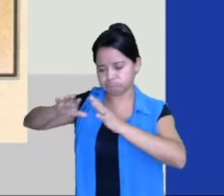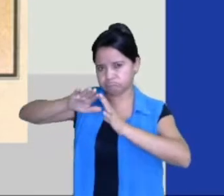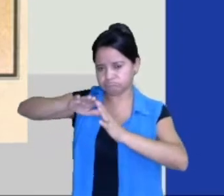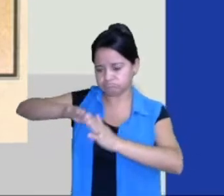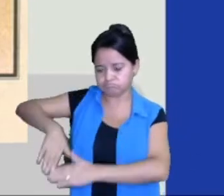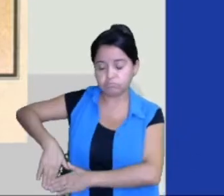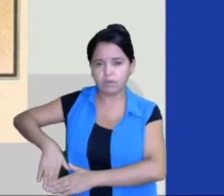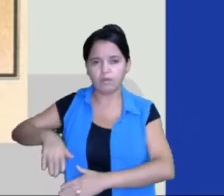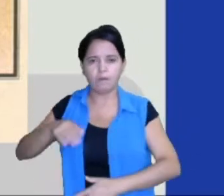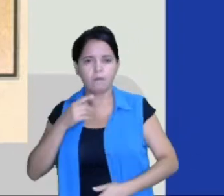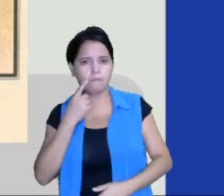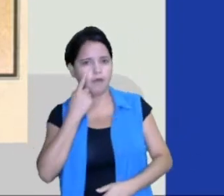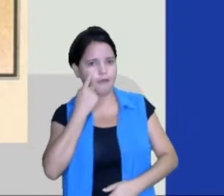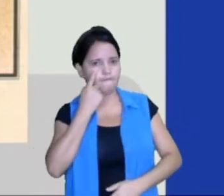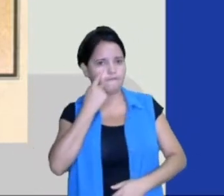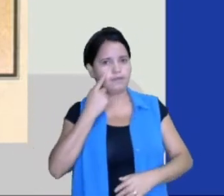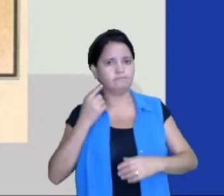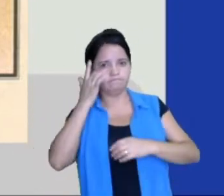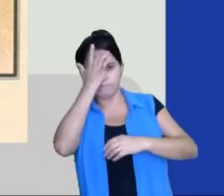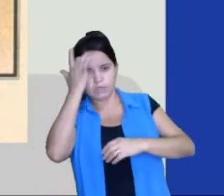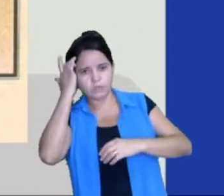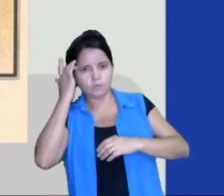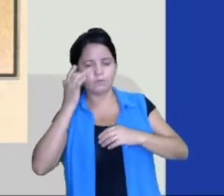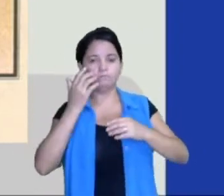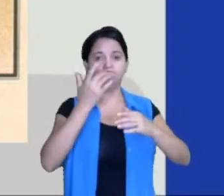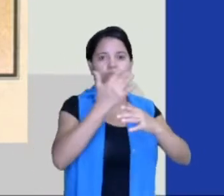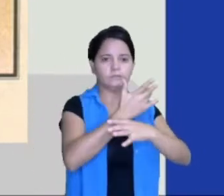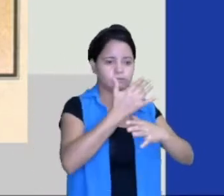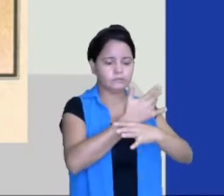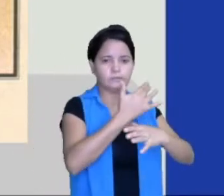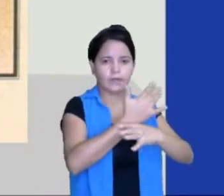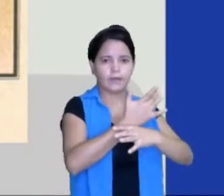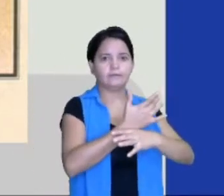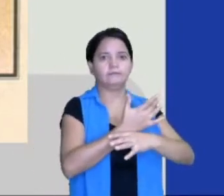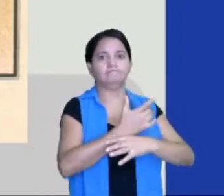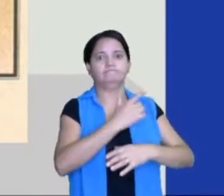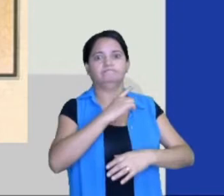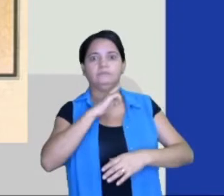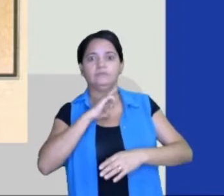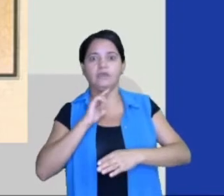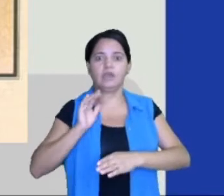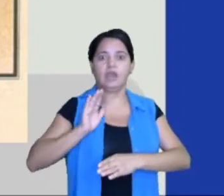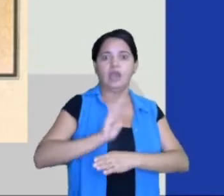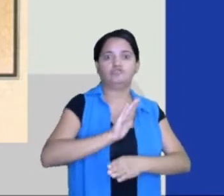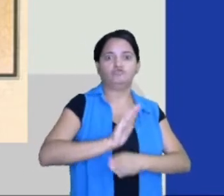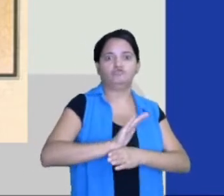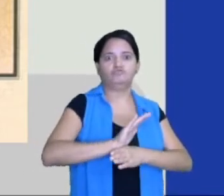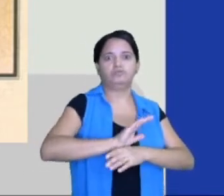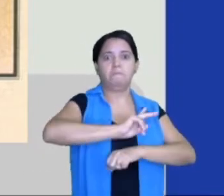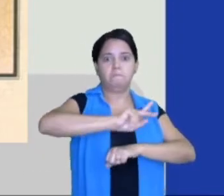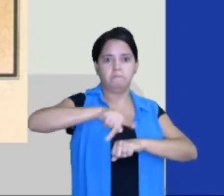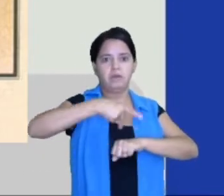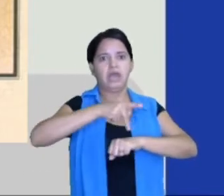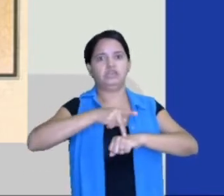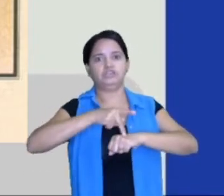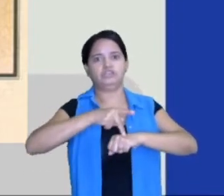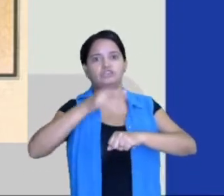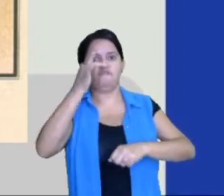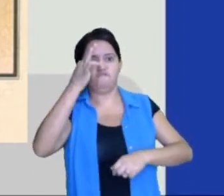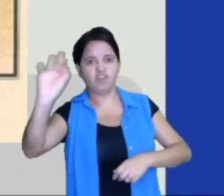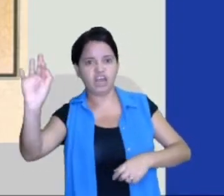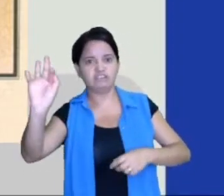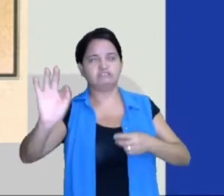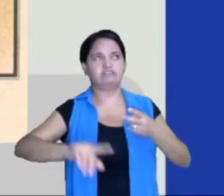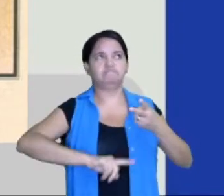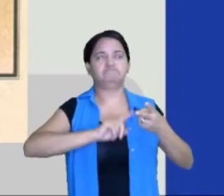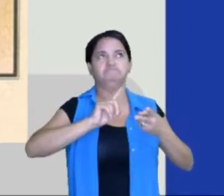russos receberam investimentos da França e da Inglaterra, né? De países que já estavam à frente no